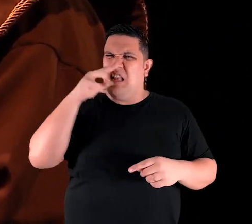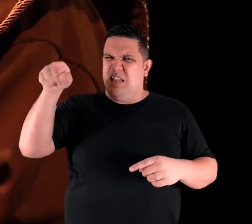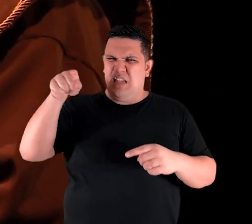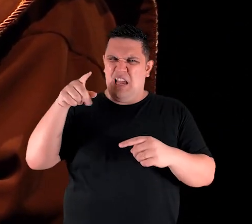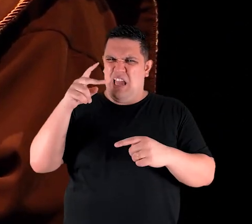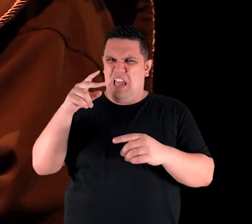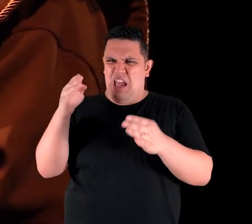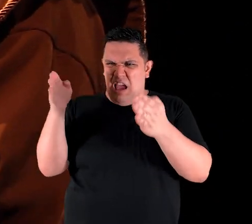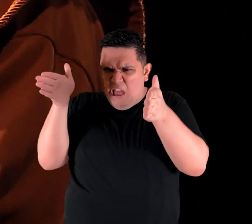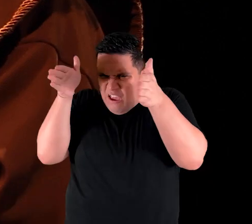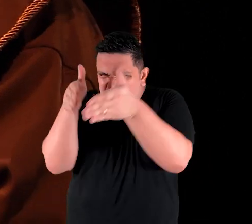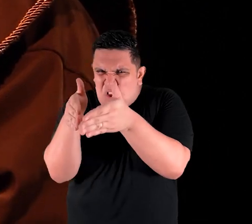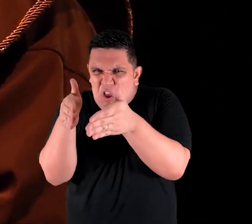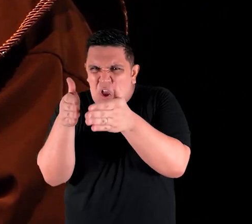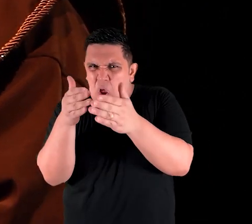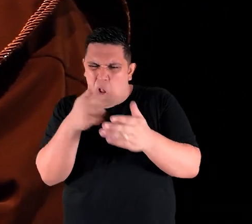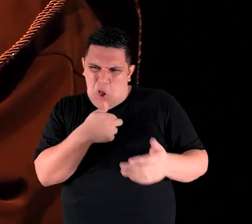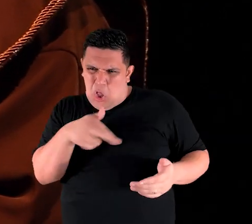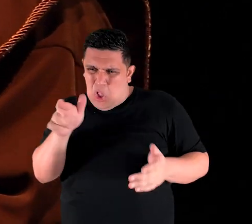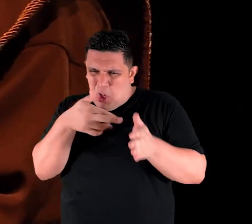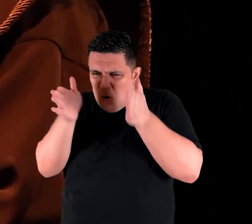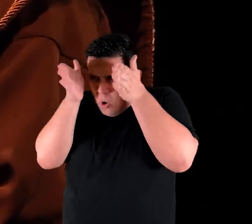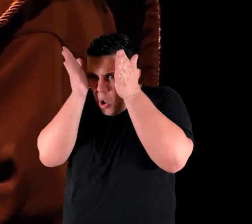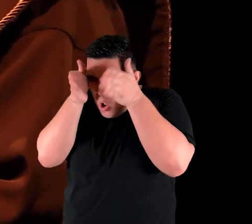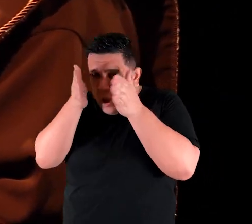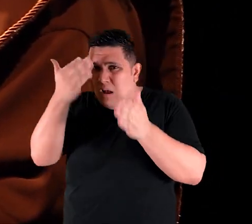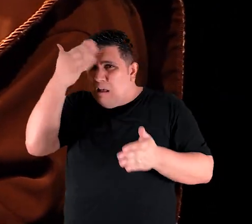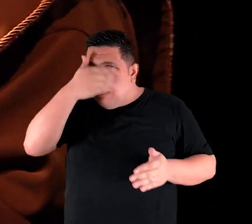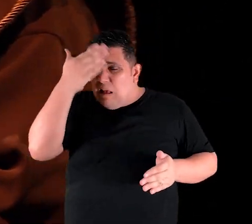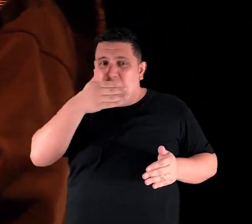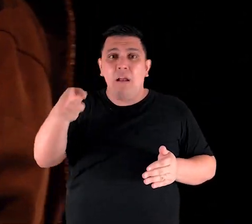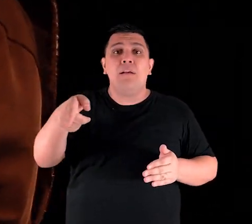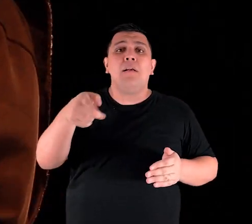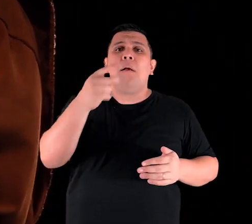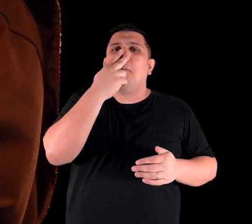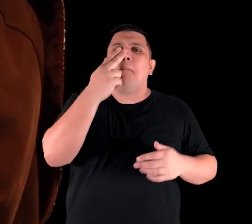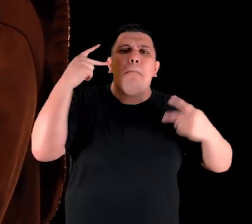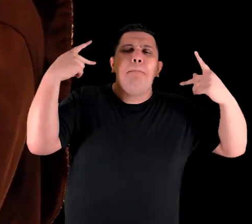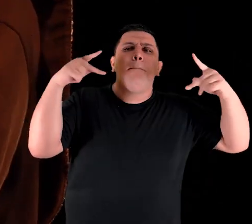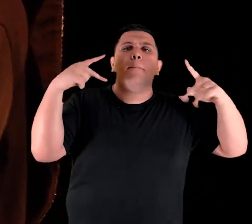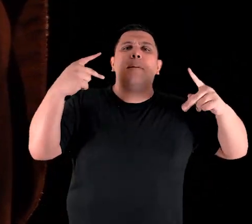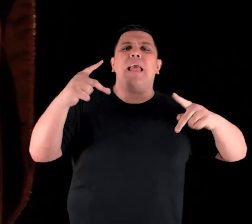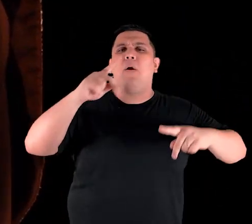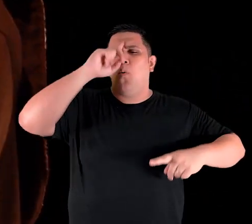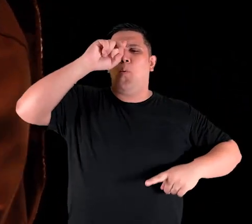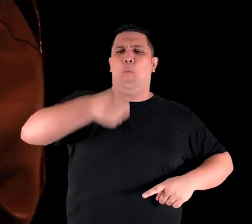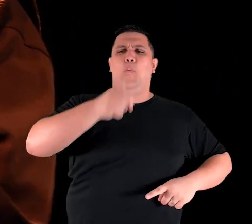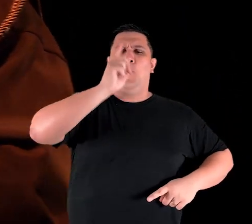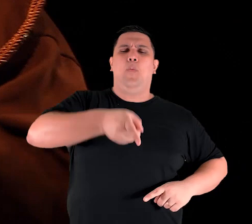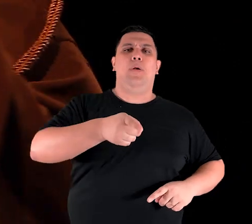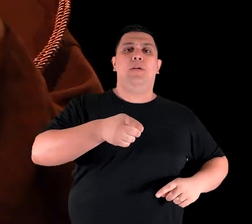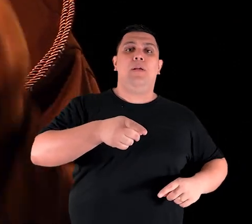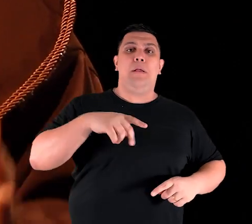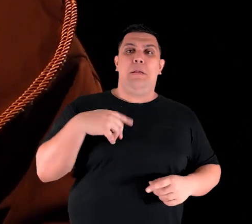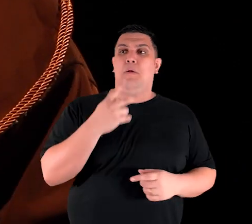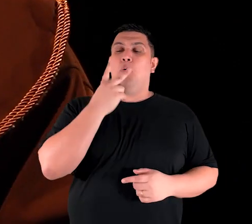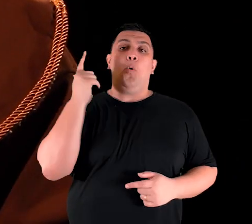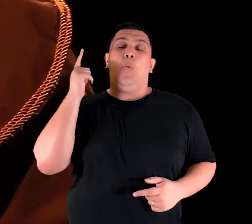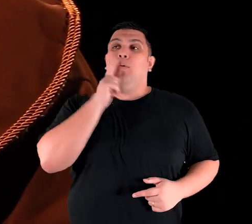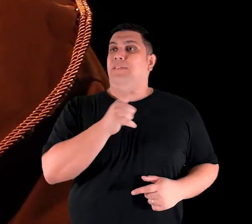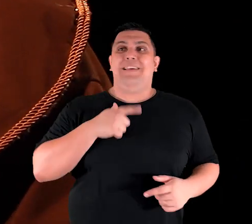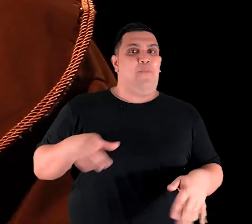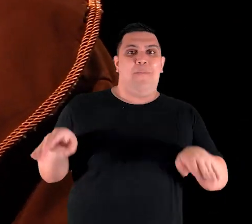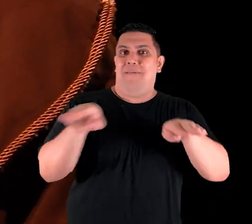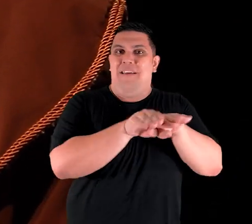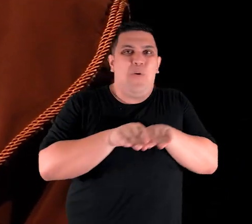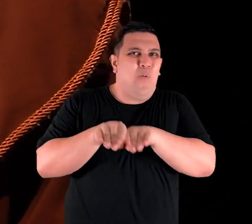religiosas, que pregam o igualitarismo, que dizem conseguir uma igualdade.